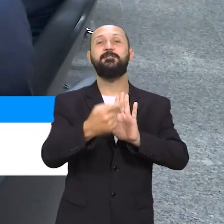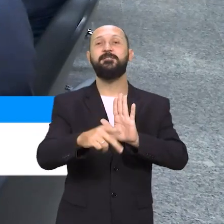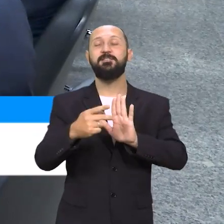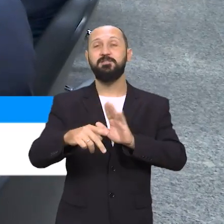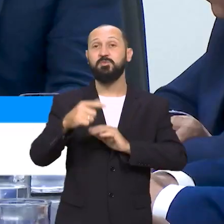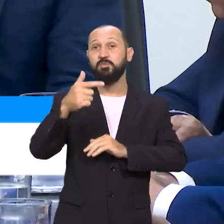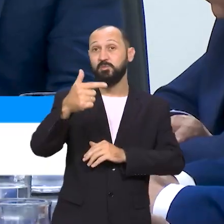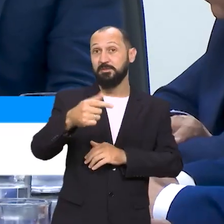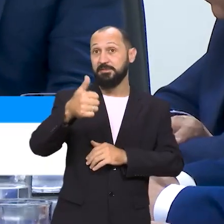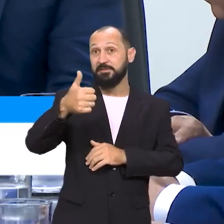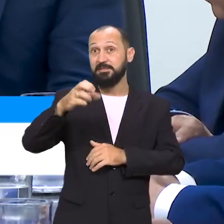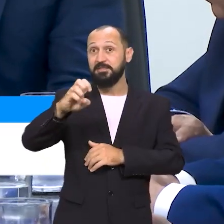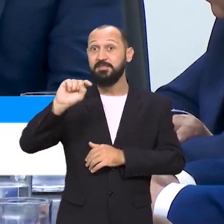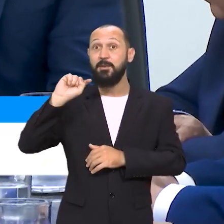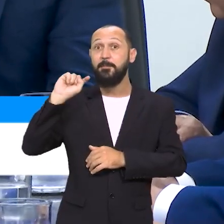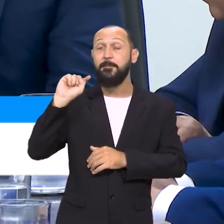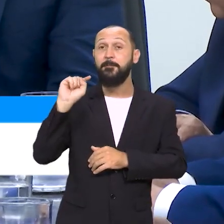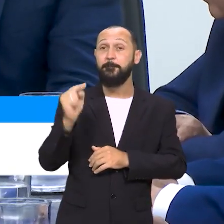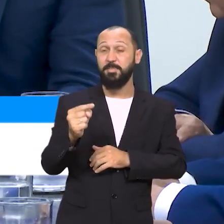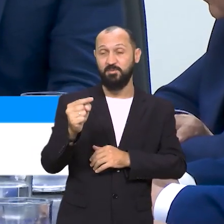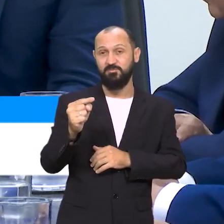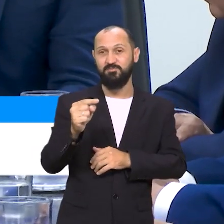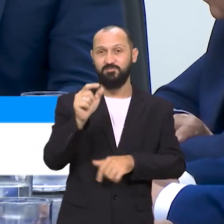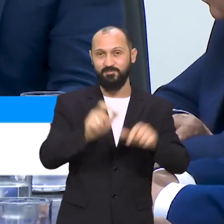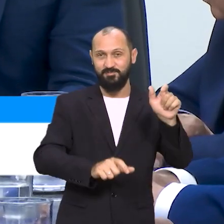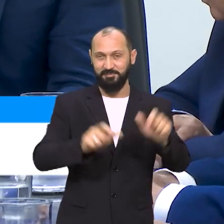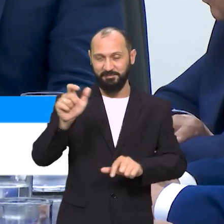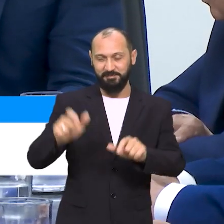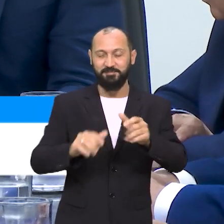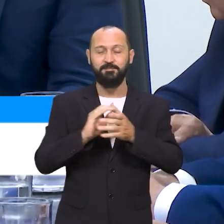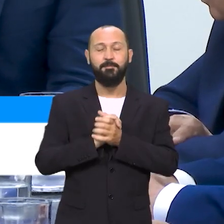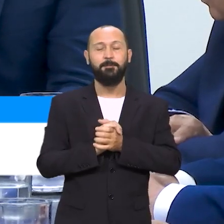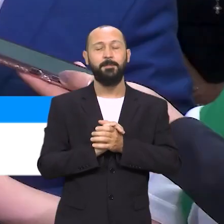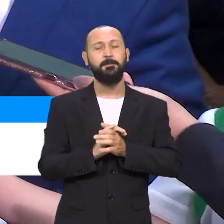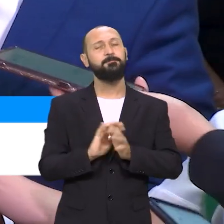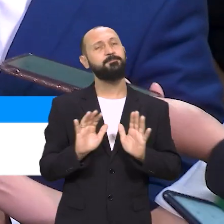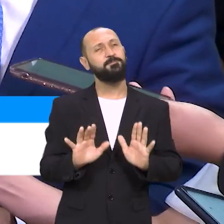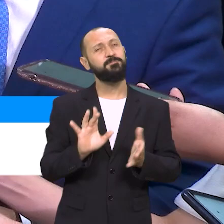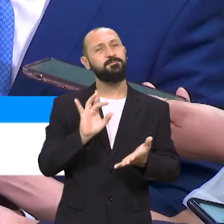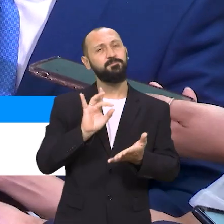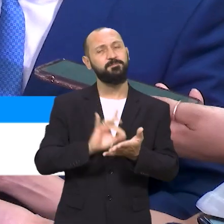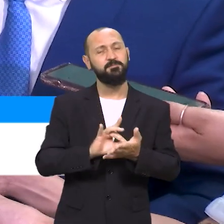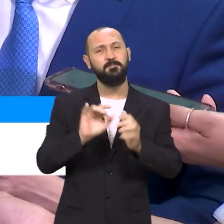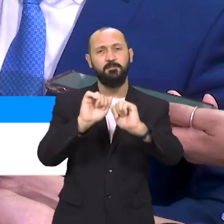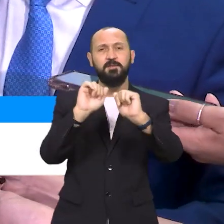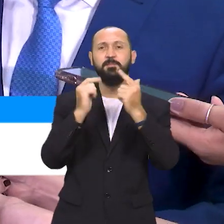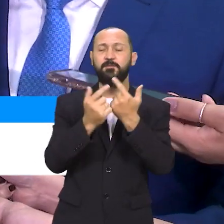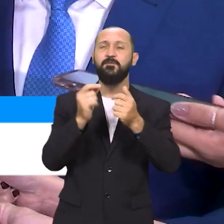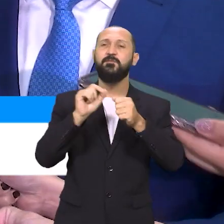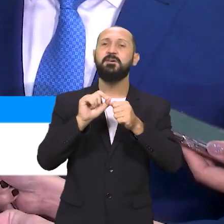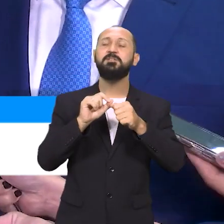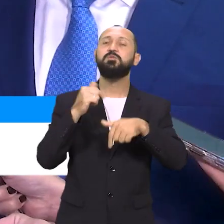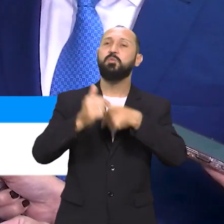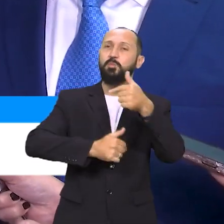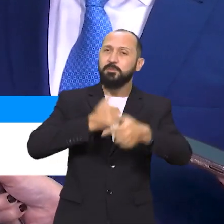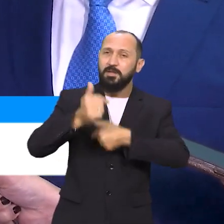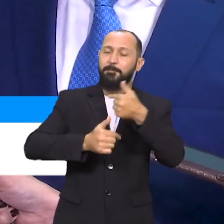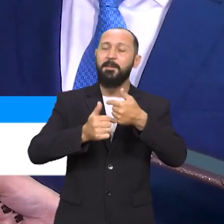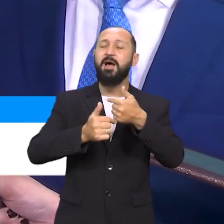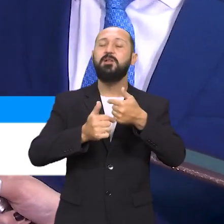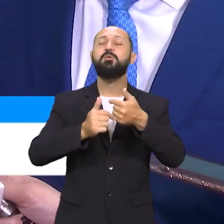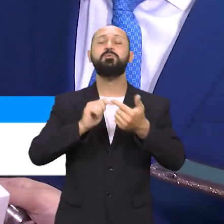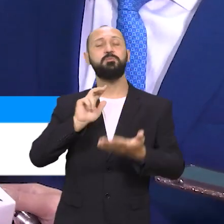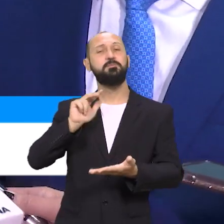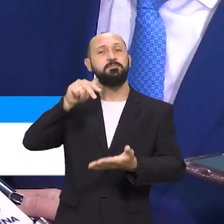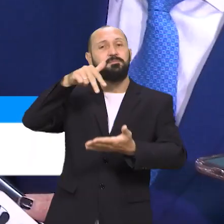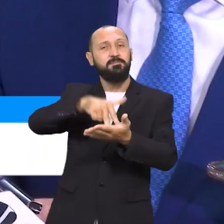os direitos dos 215 mil beneficiários. Na realidade, a Assembleia exercendo o seu